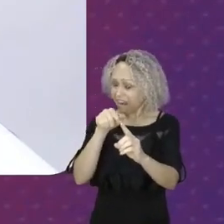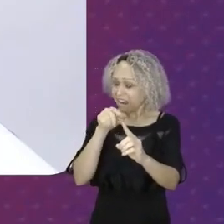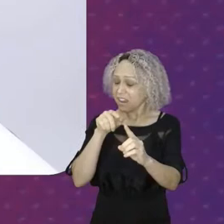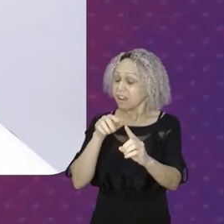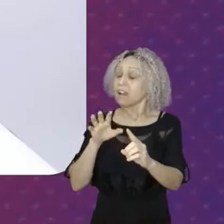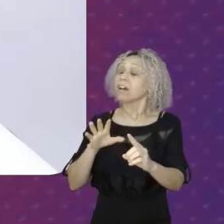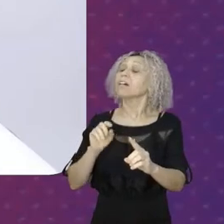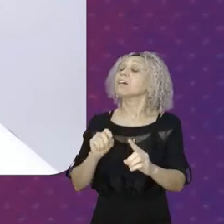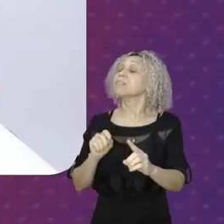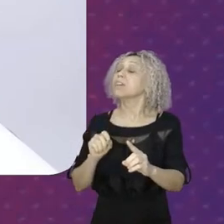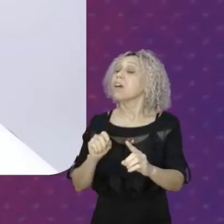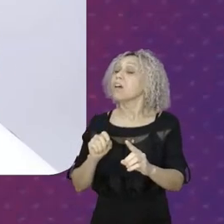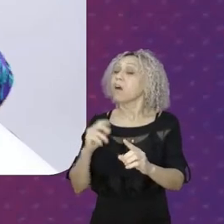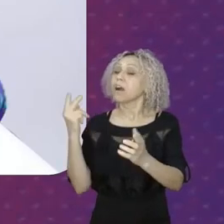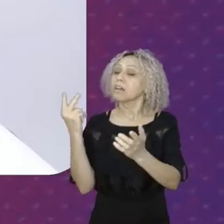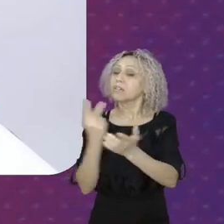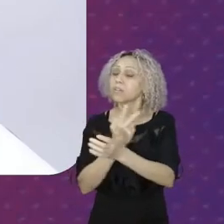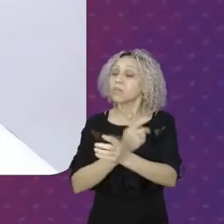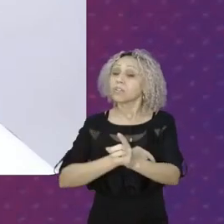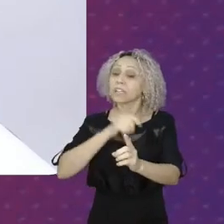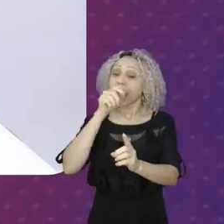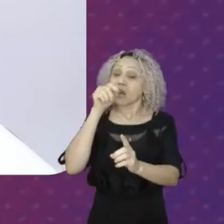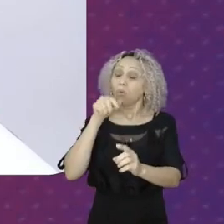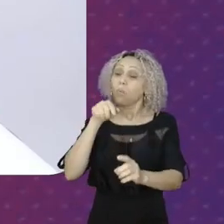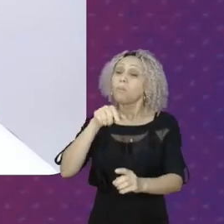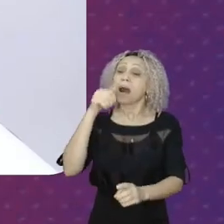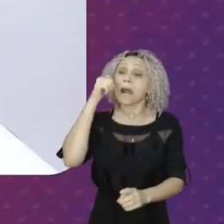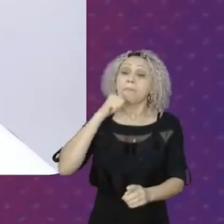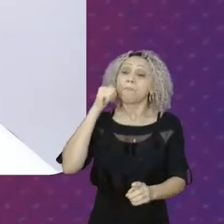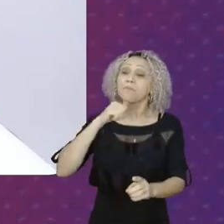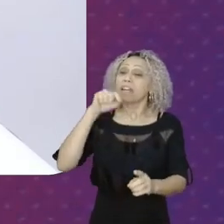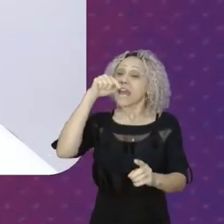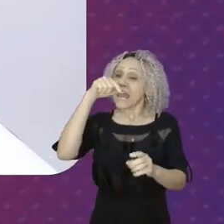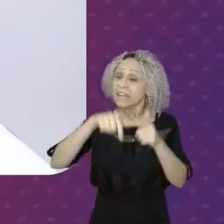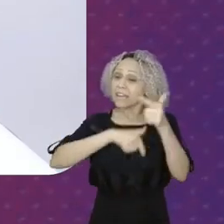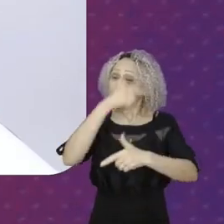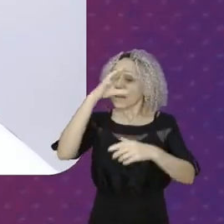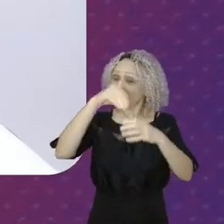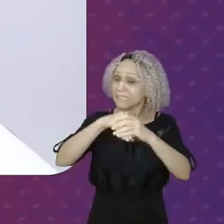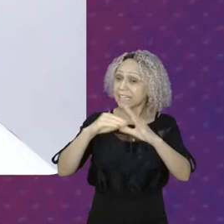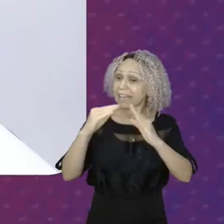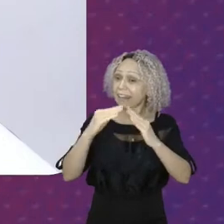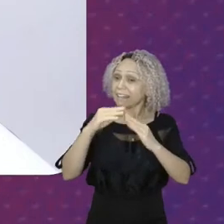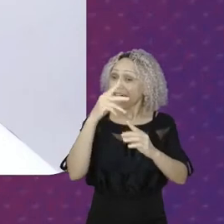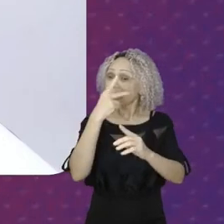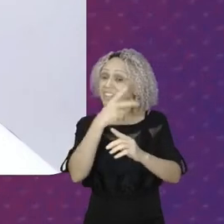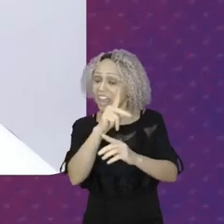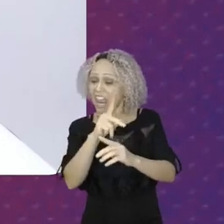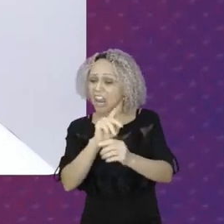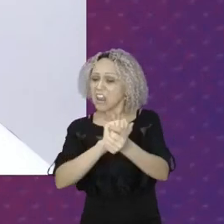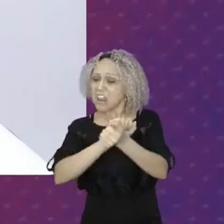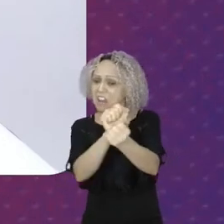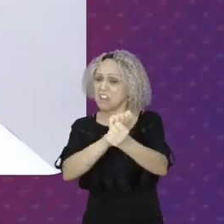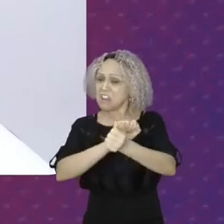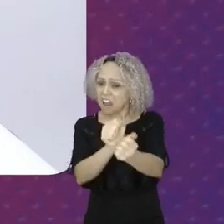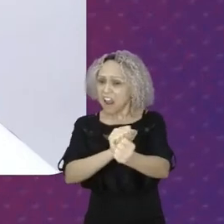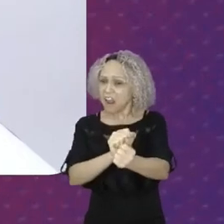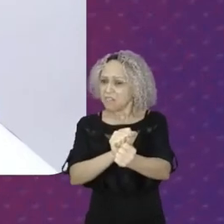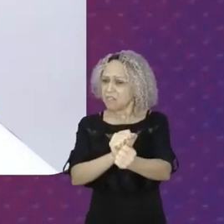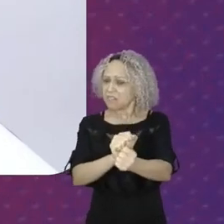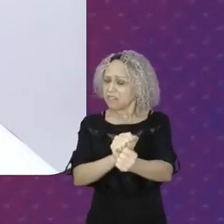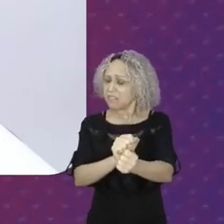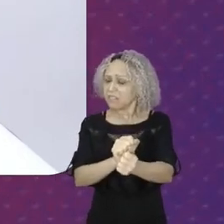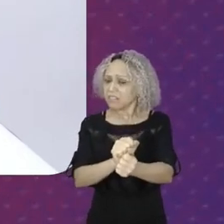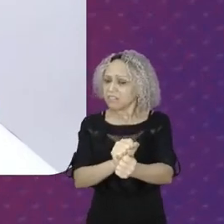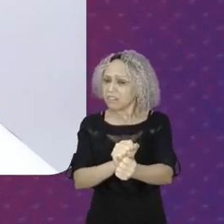é perversa. E é isso que a gente precisa enfrentar, né? Então, eu, na